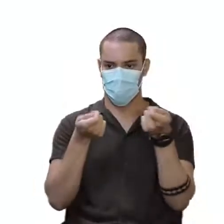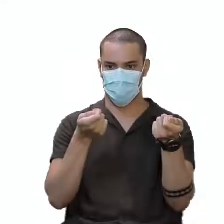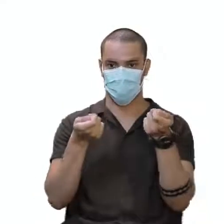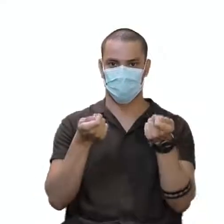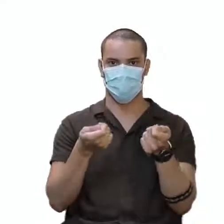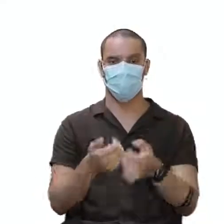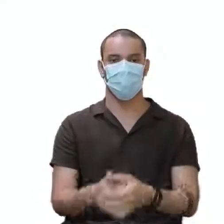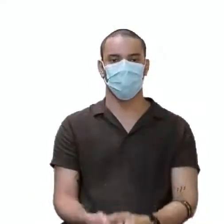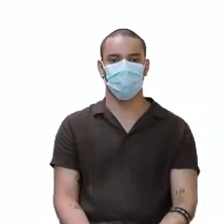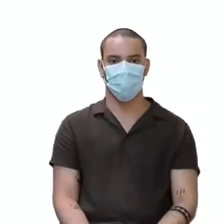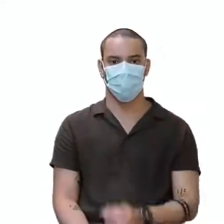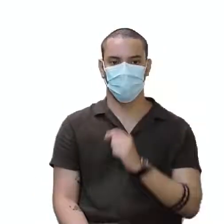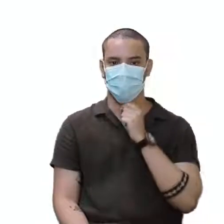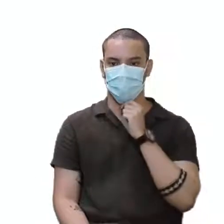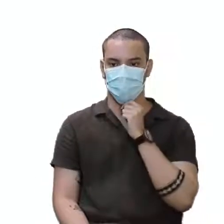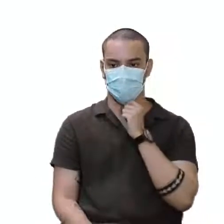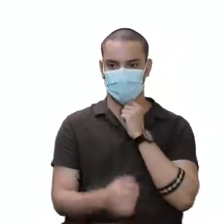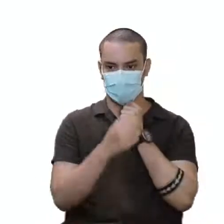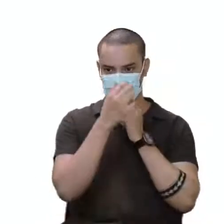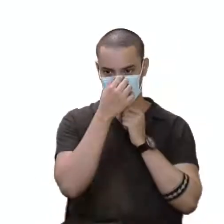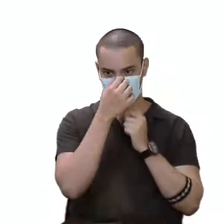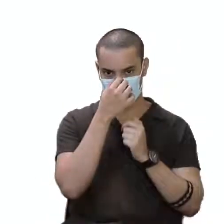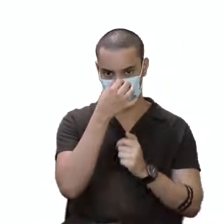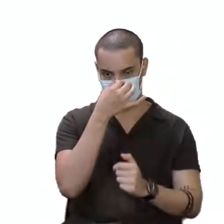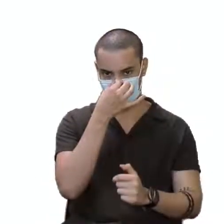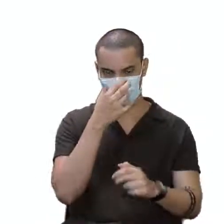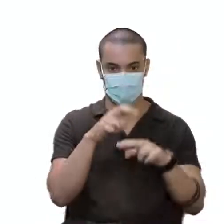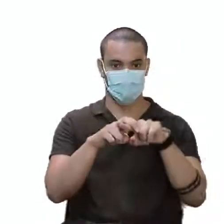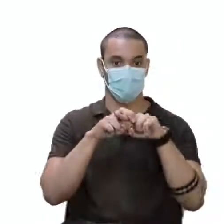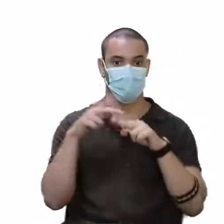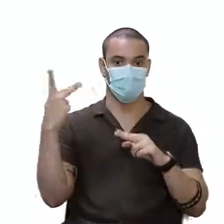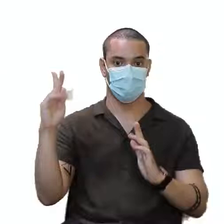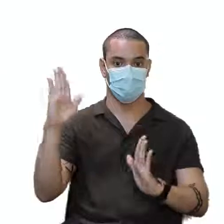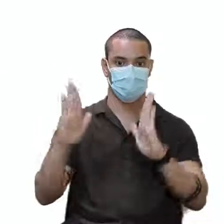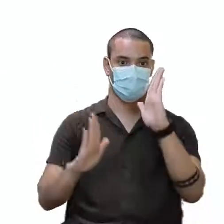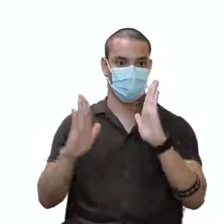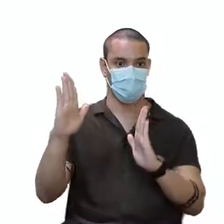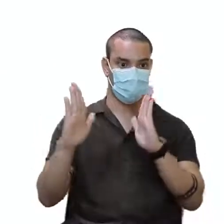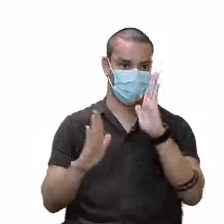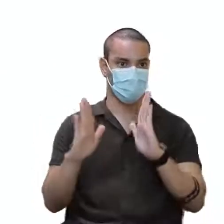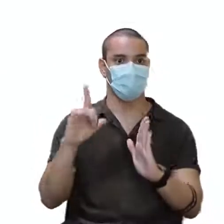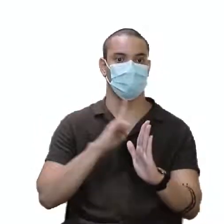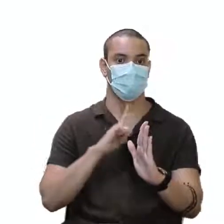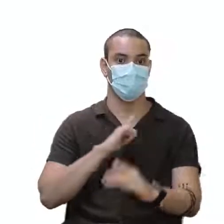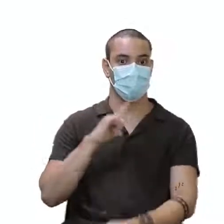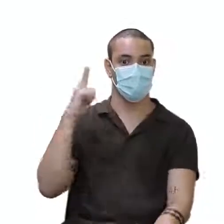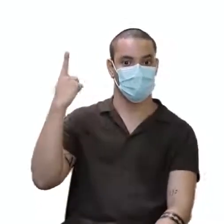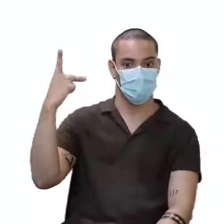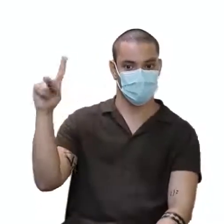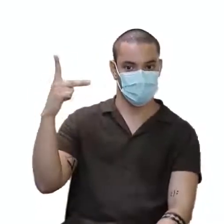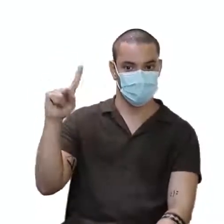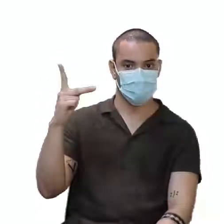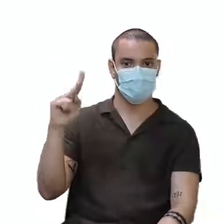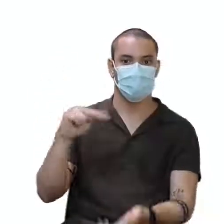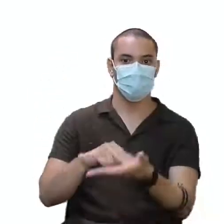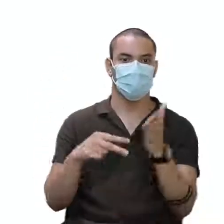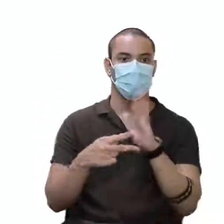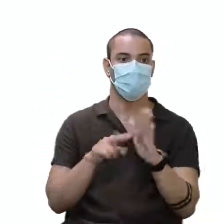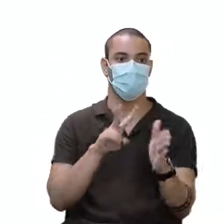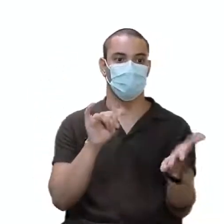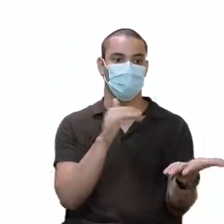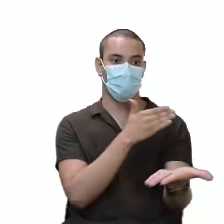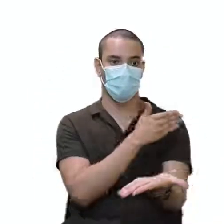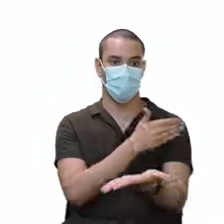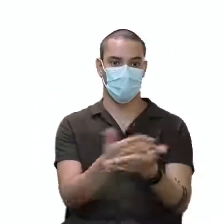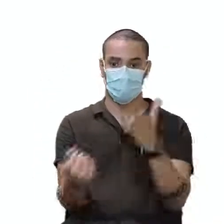tá? Então, olha aqui. Então, nessa fase pioneira, esses organismos vão começar